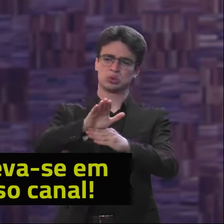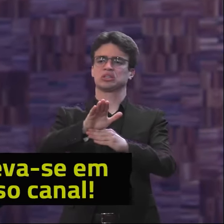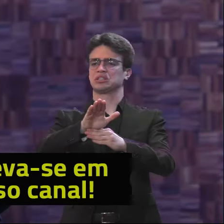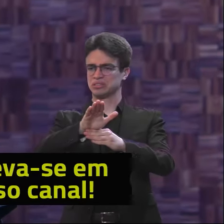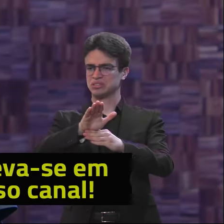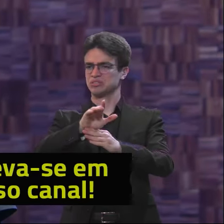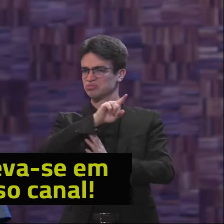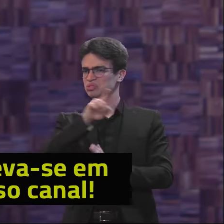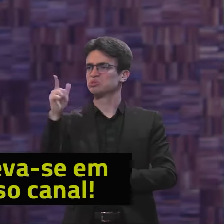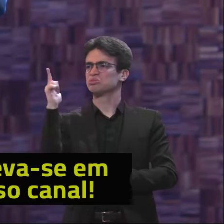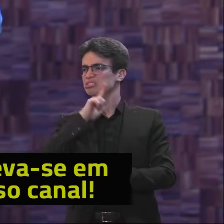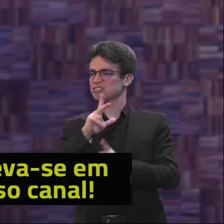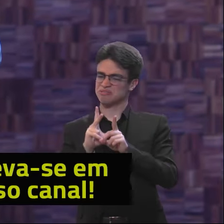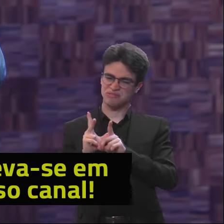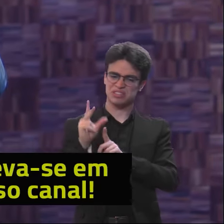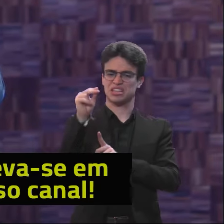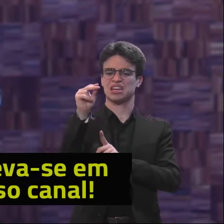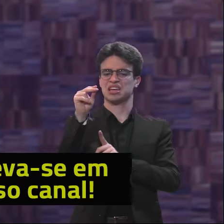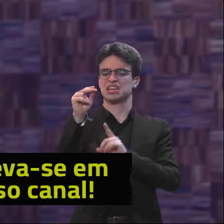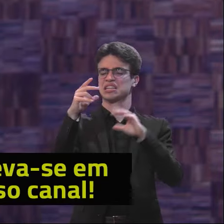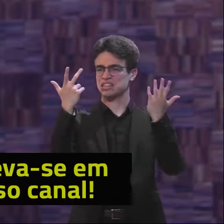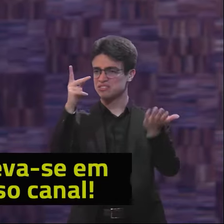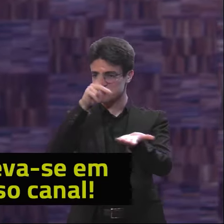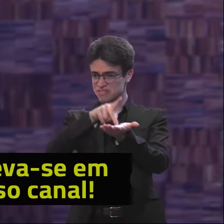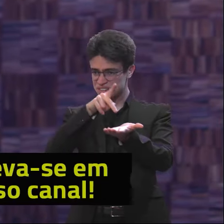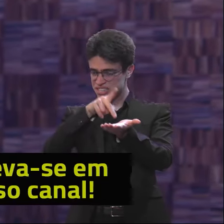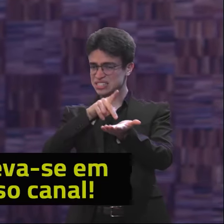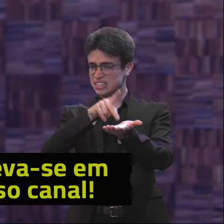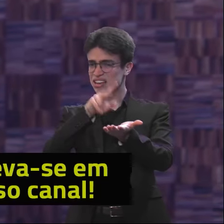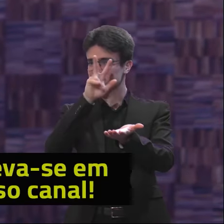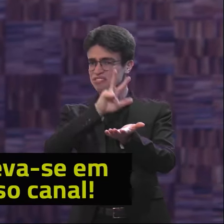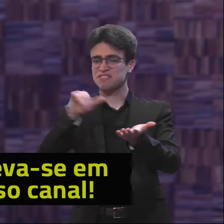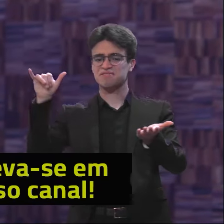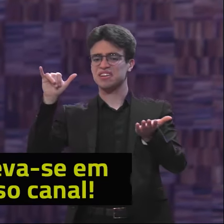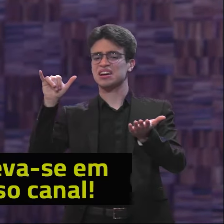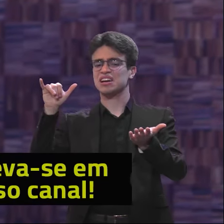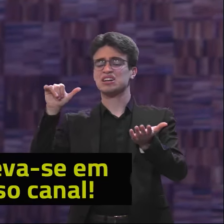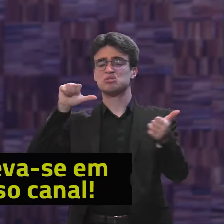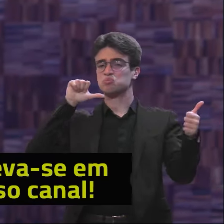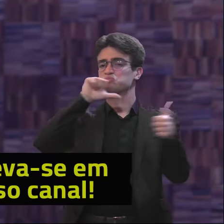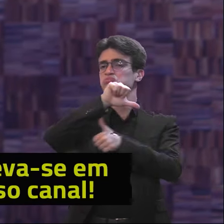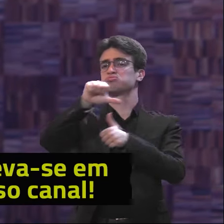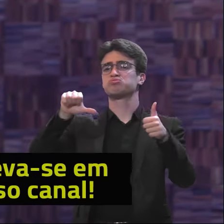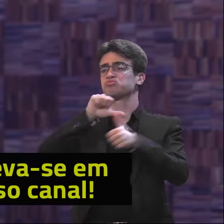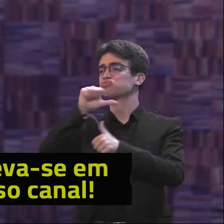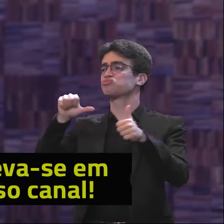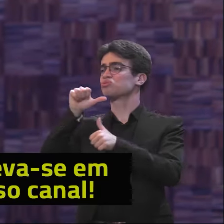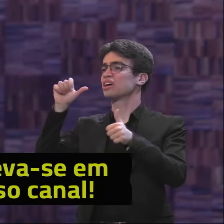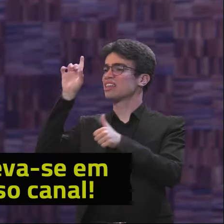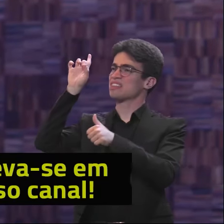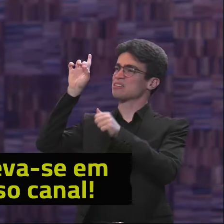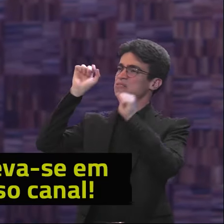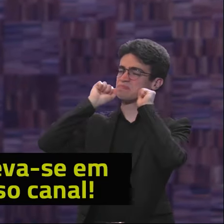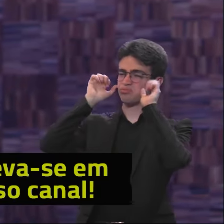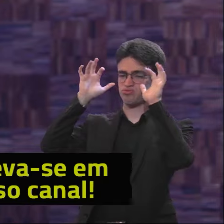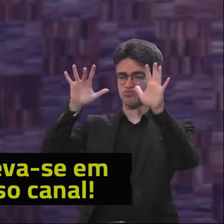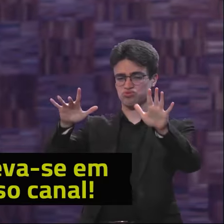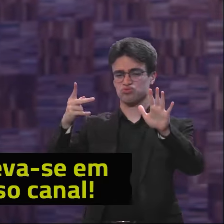guerras no Espírito, e elas vão se converter em ação de Deus no